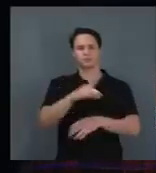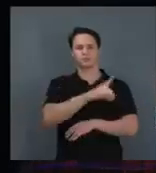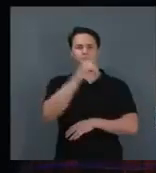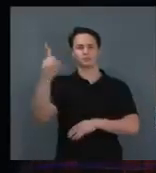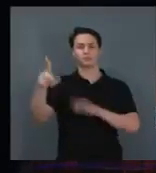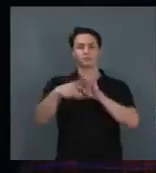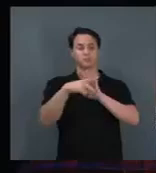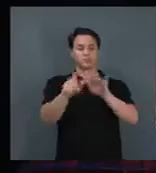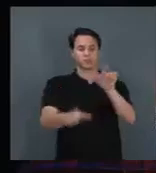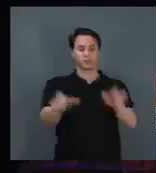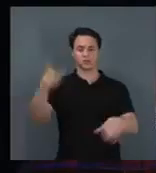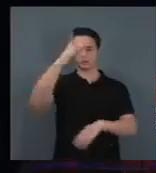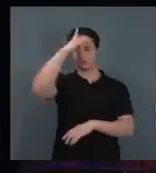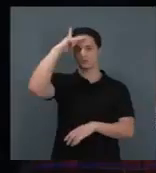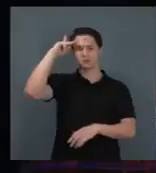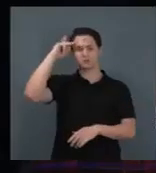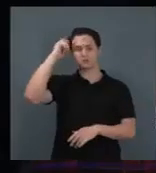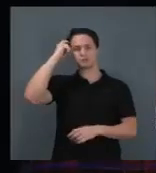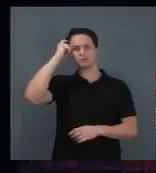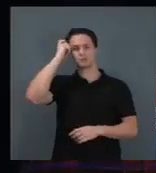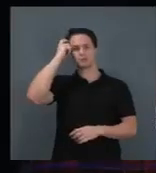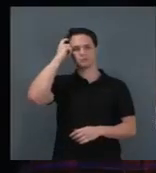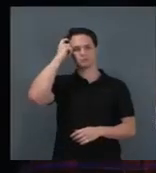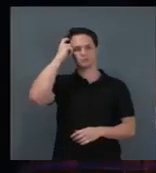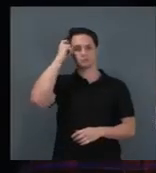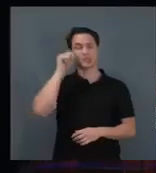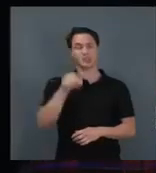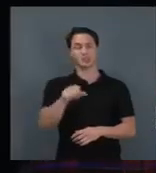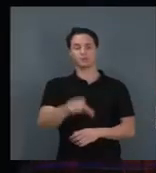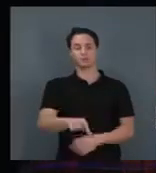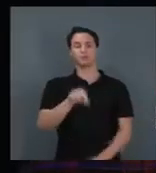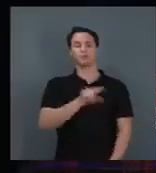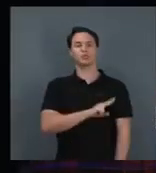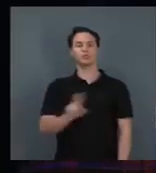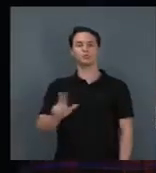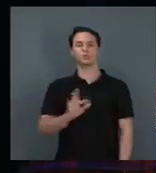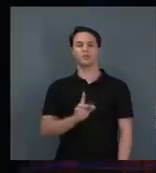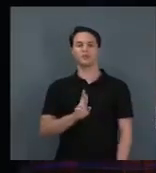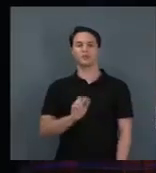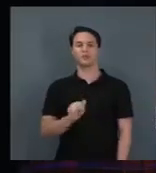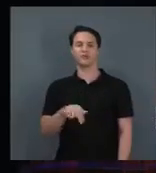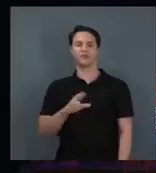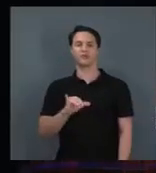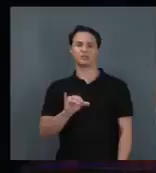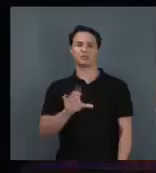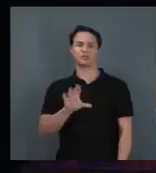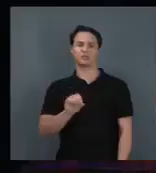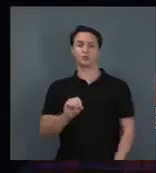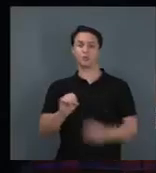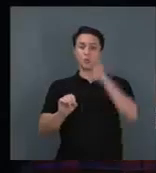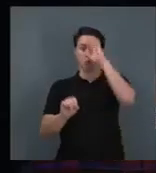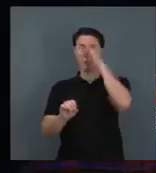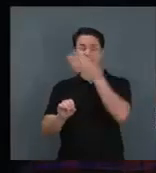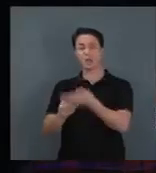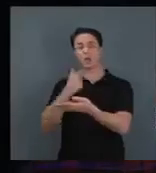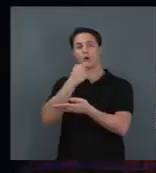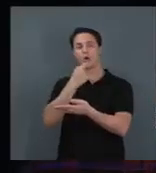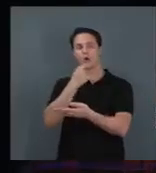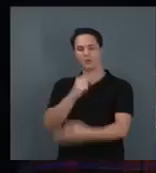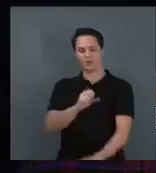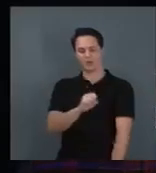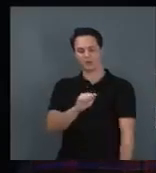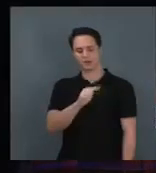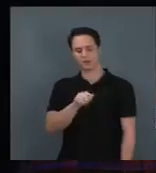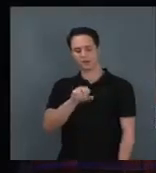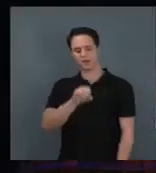das pessoas. Ele escolheu o nome Francisco, em homenagem a São Francisco de Assis,